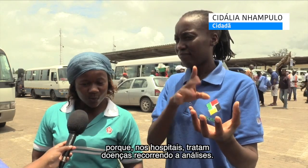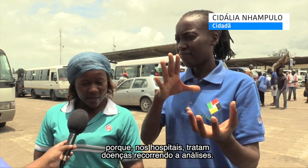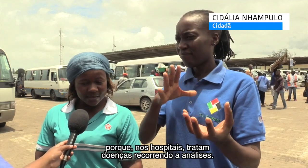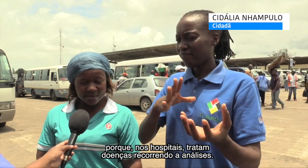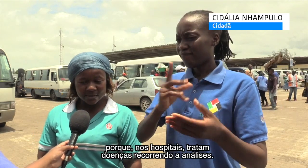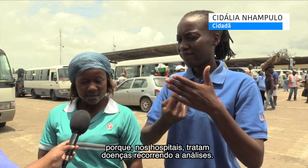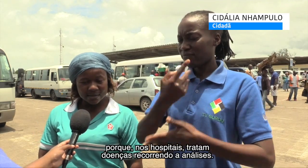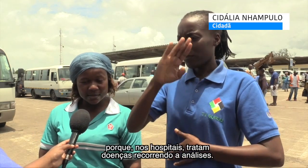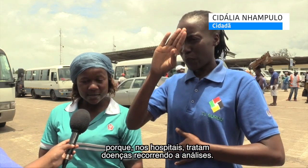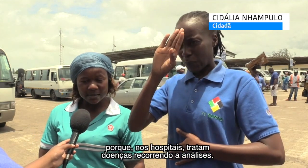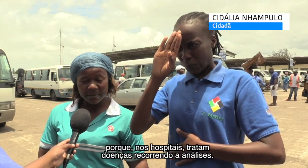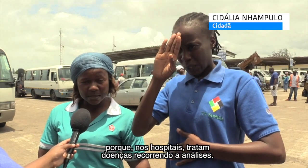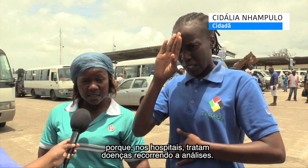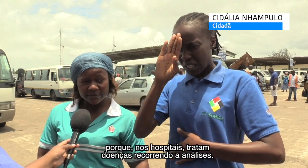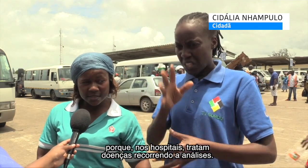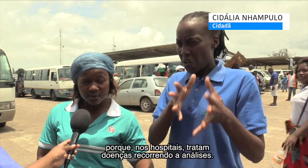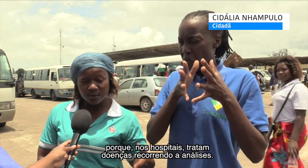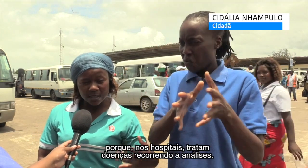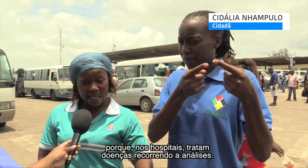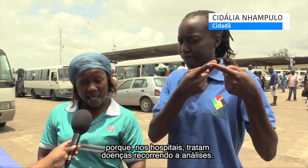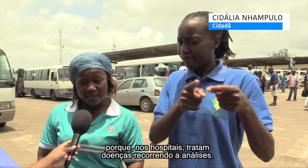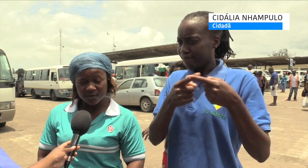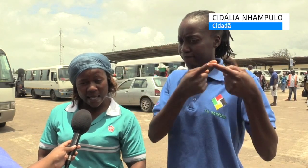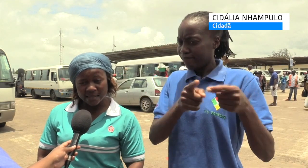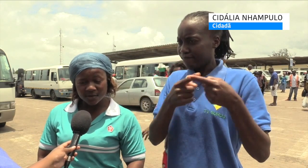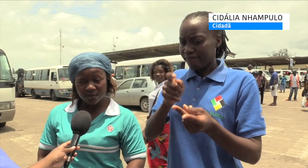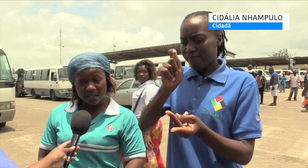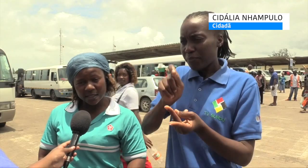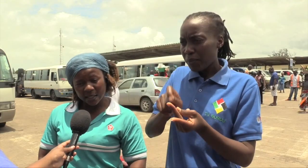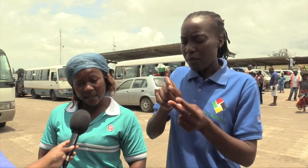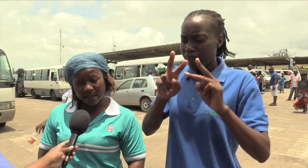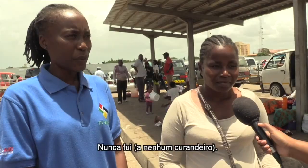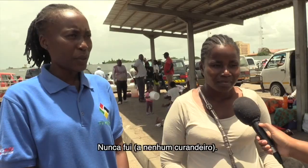tratam doenças de seguinte maneira, fazendo análise.